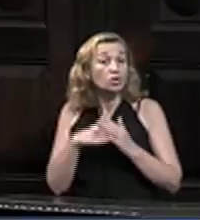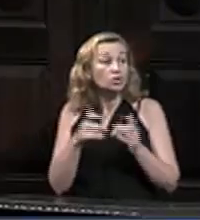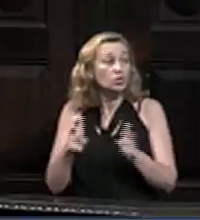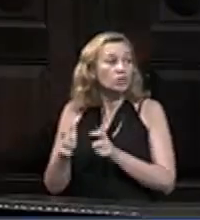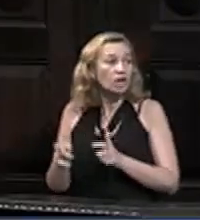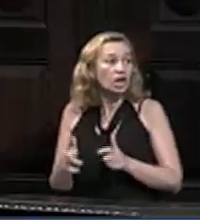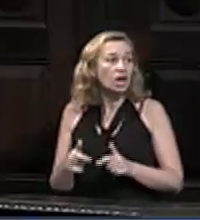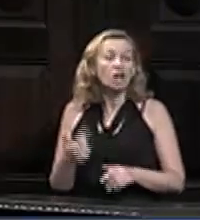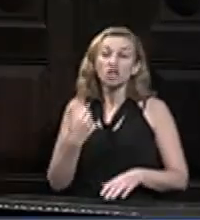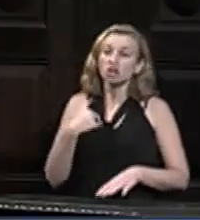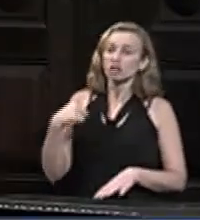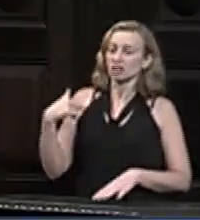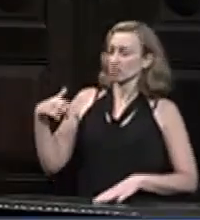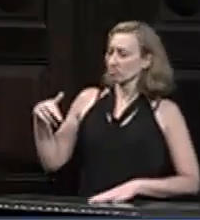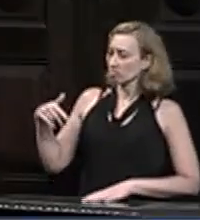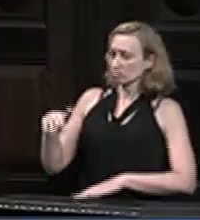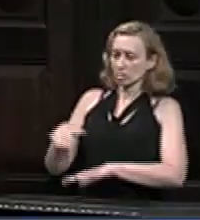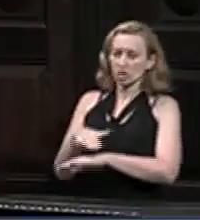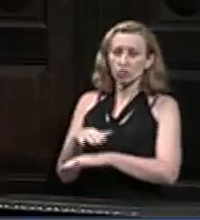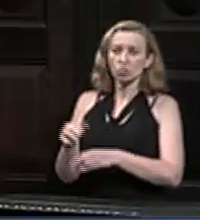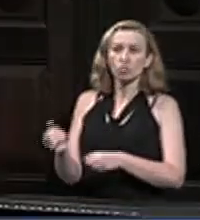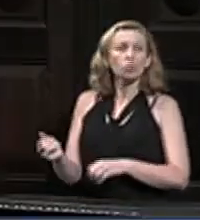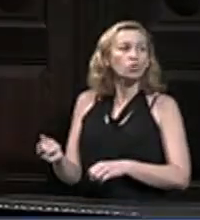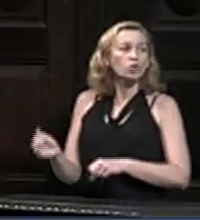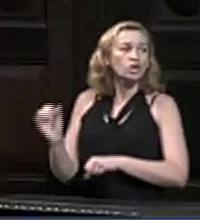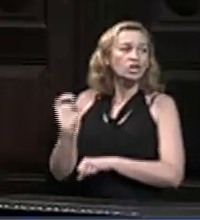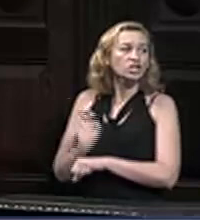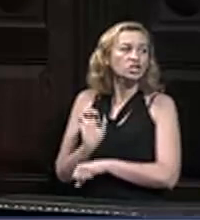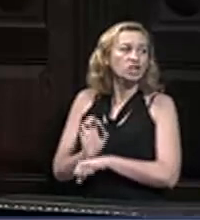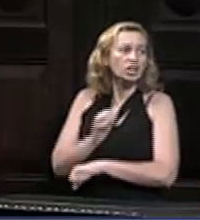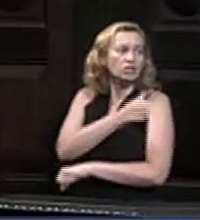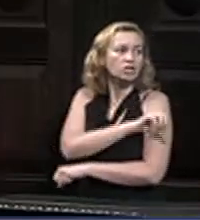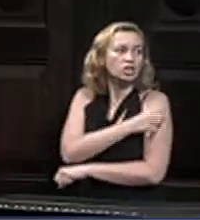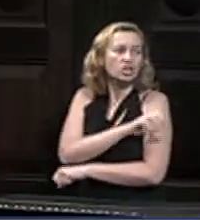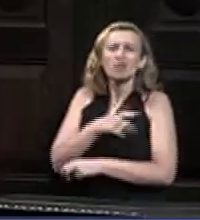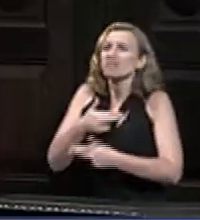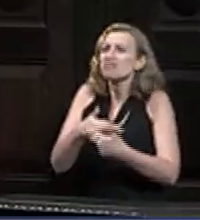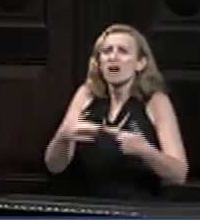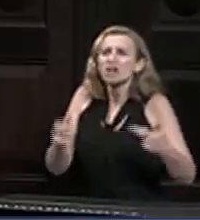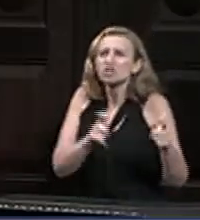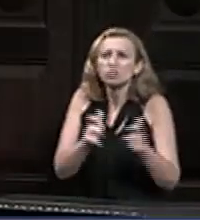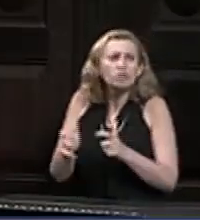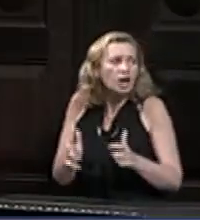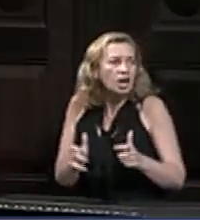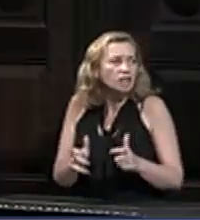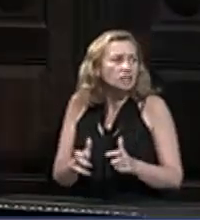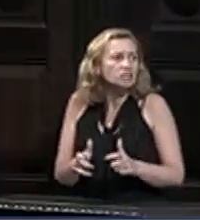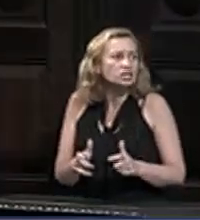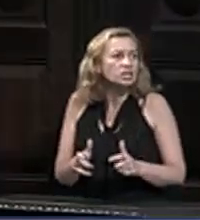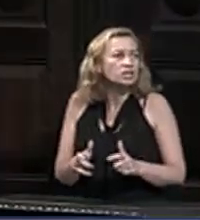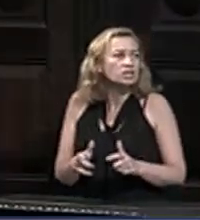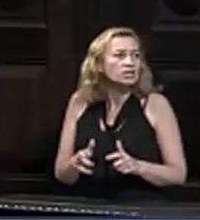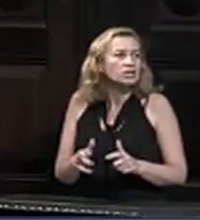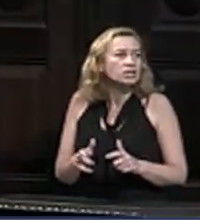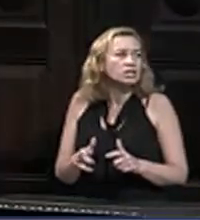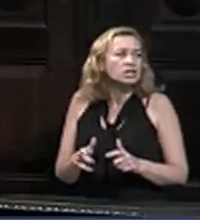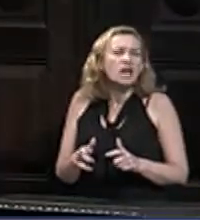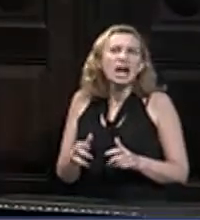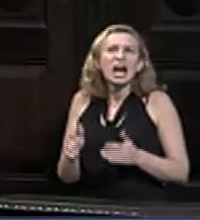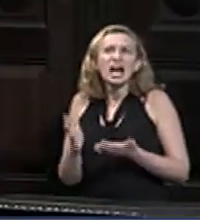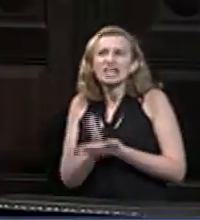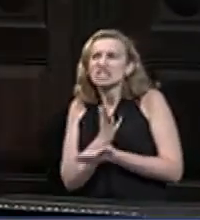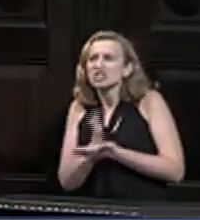anda aí pelo estado do Rio de Janeiro, em várias localidades, às vezes pedaços, distritos